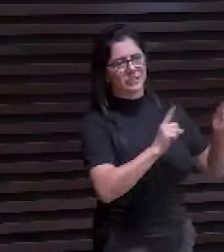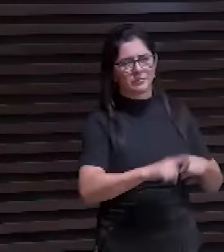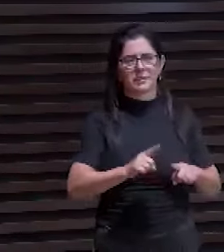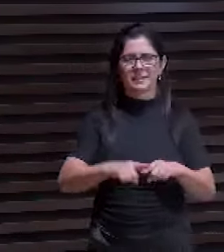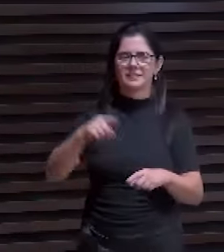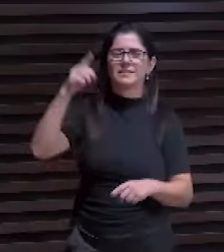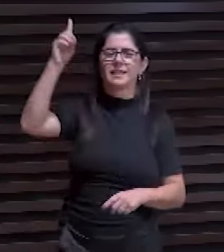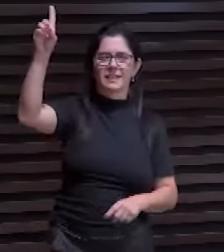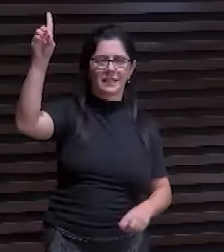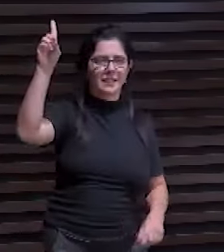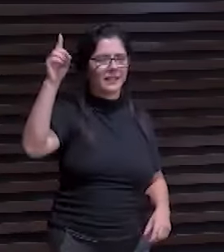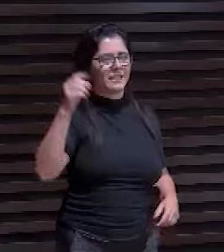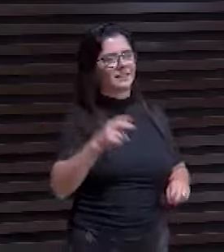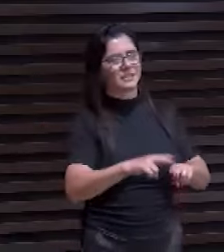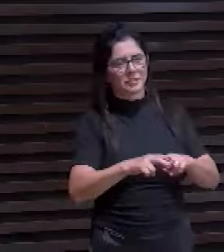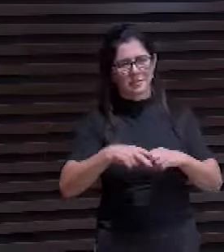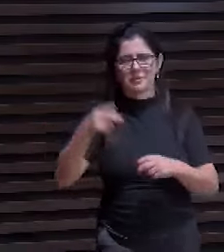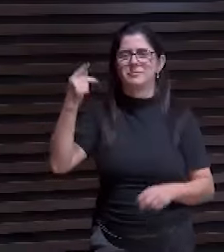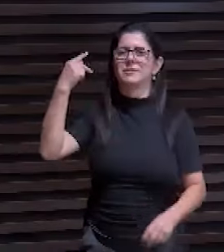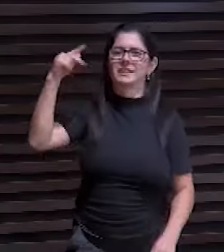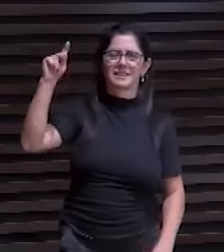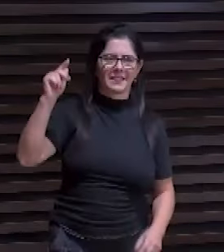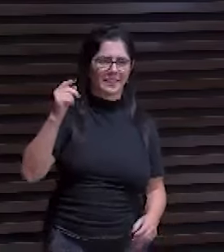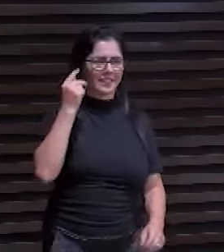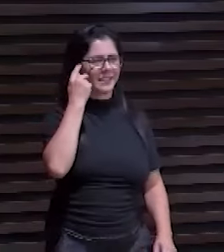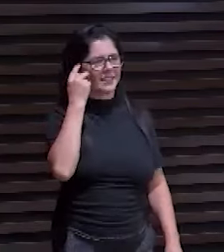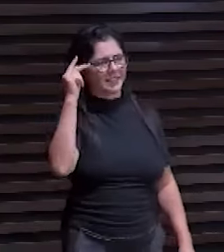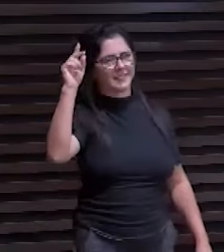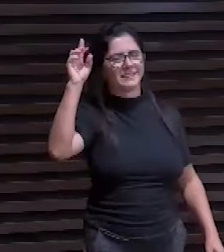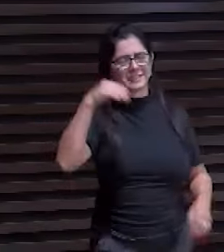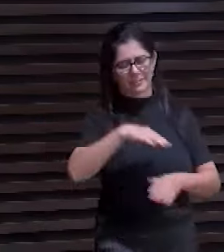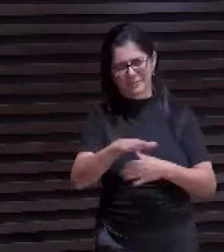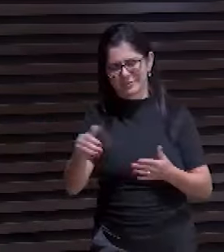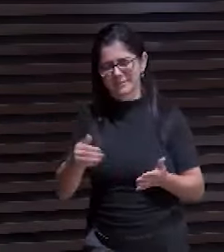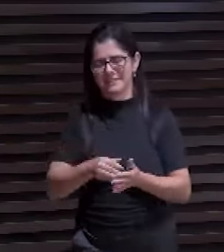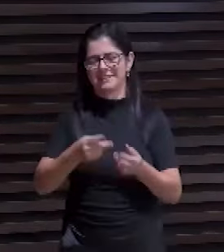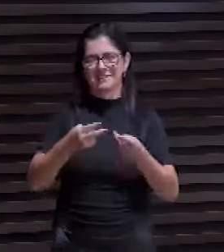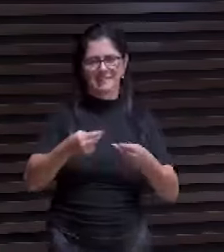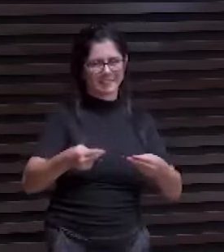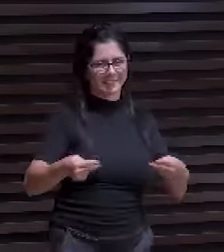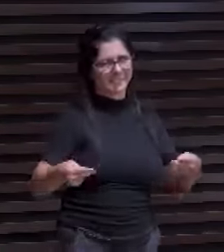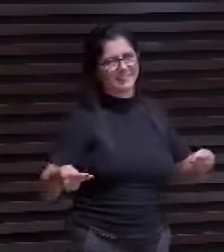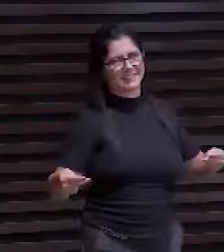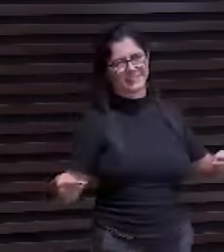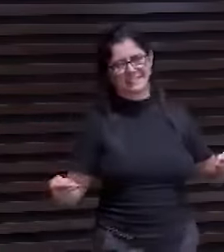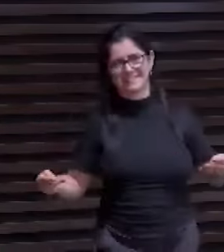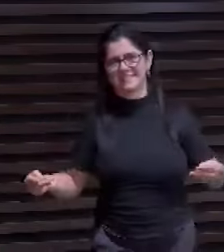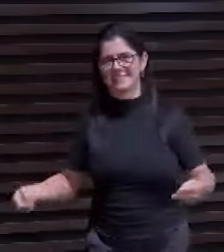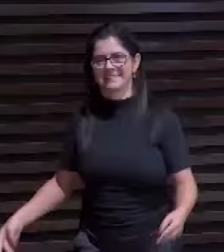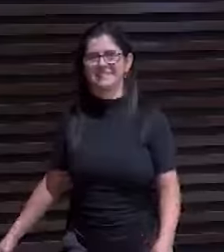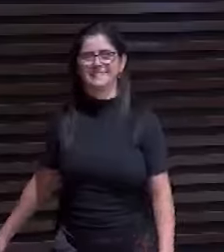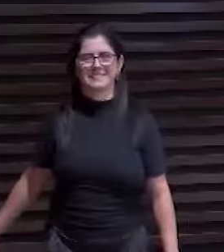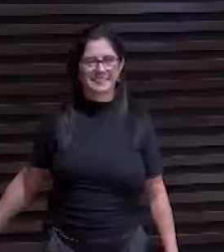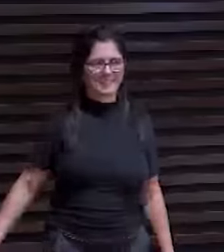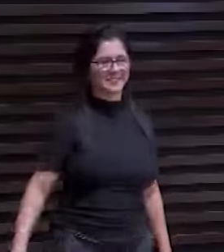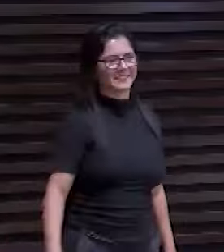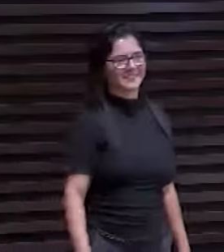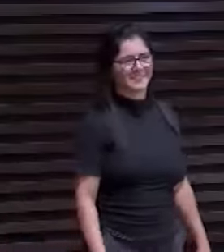Dele, por ele, para ele são todas as coisas.